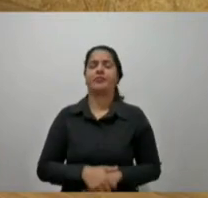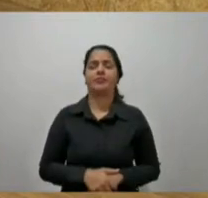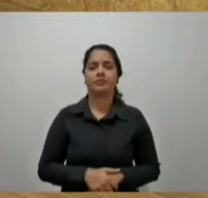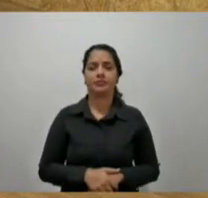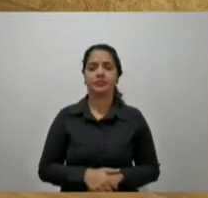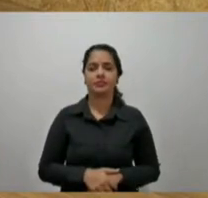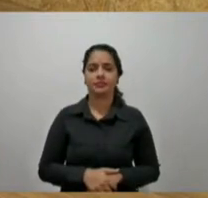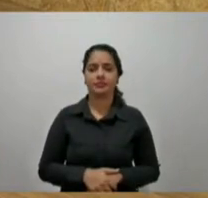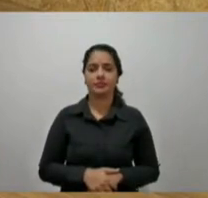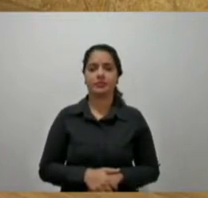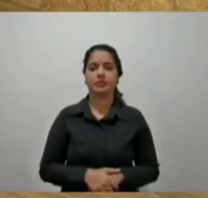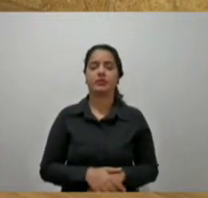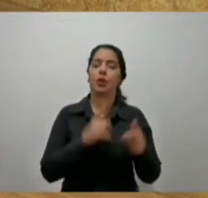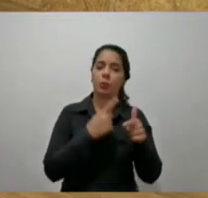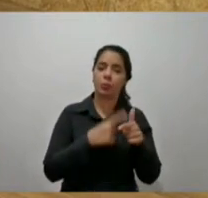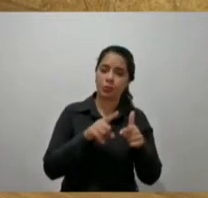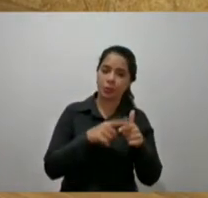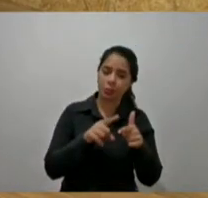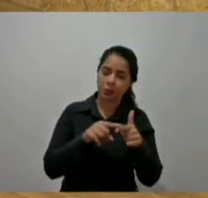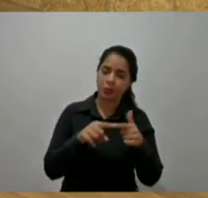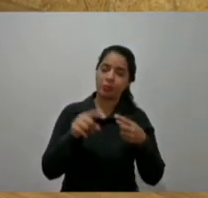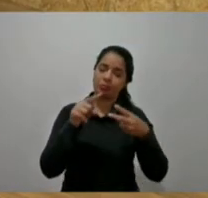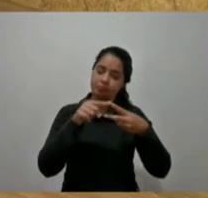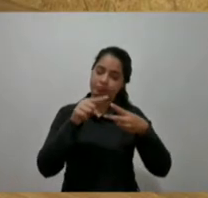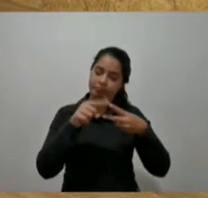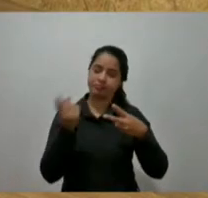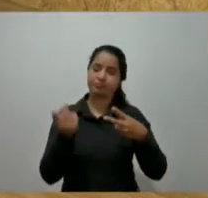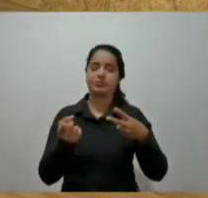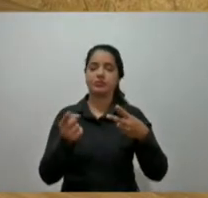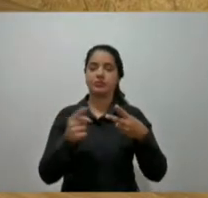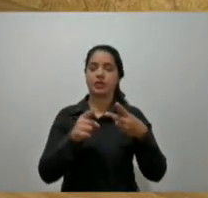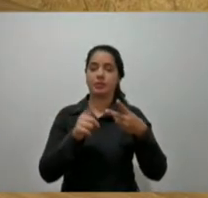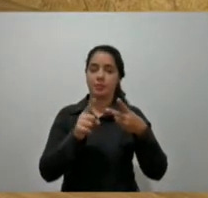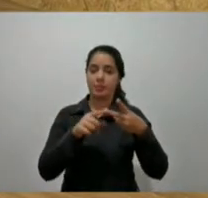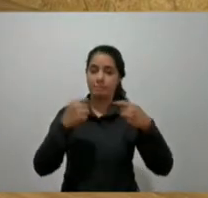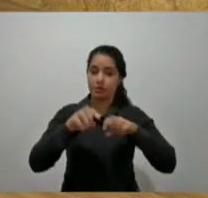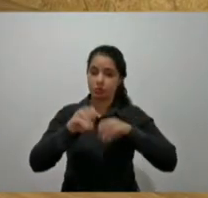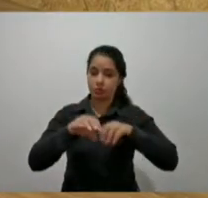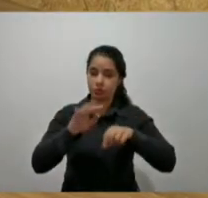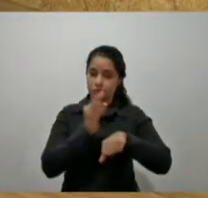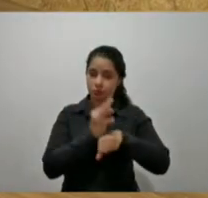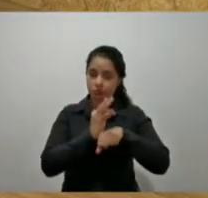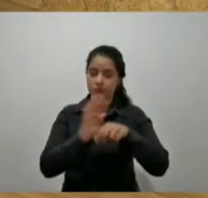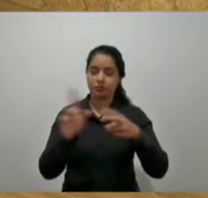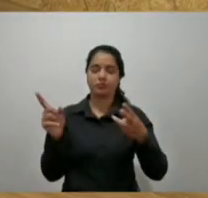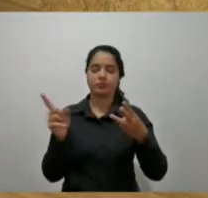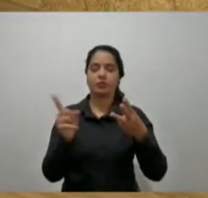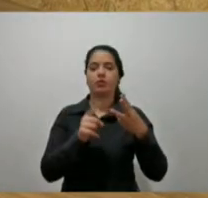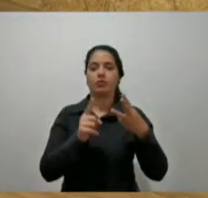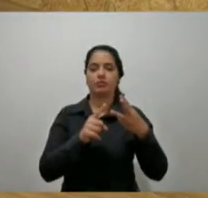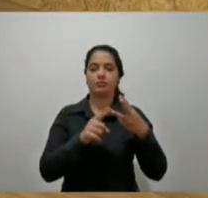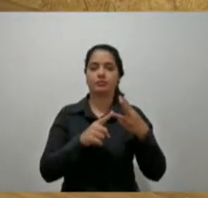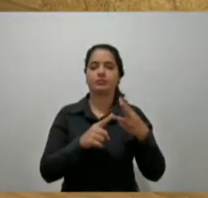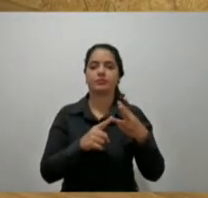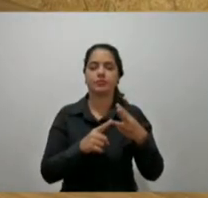renda. E um terceiro eixo, que vem a partir do momento que a pessoa já tem o seu emprego, já tem